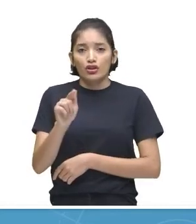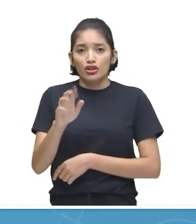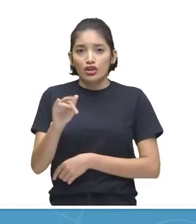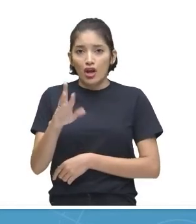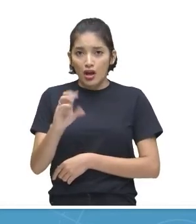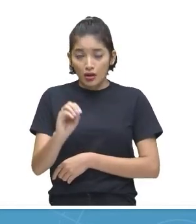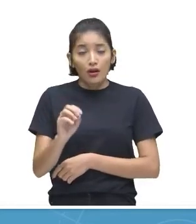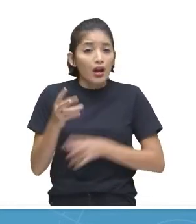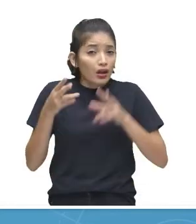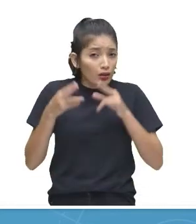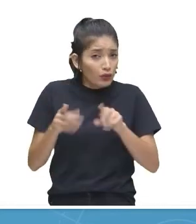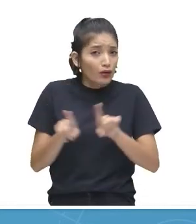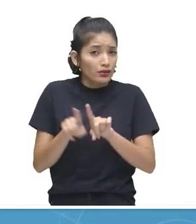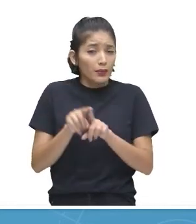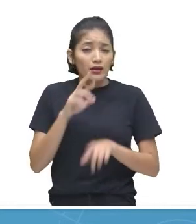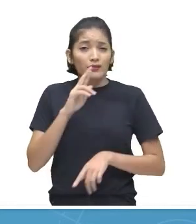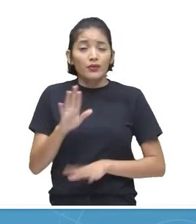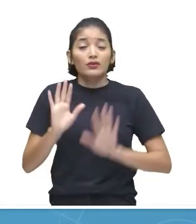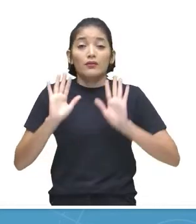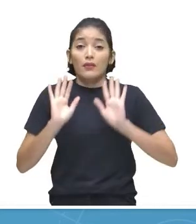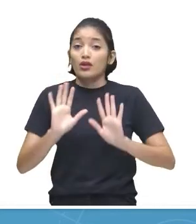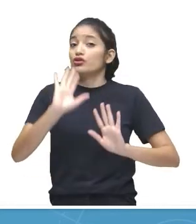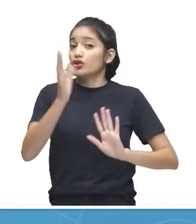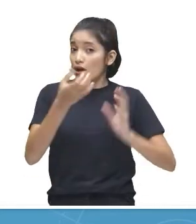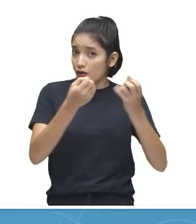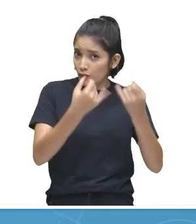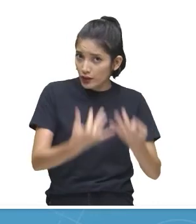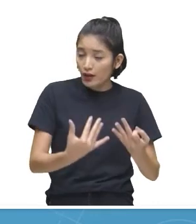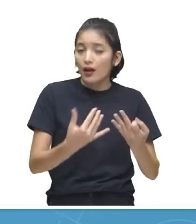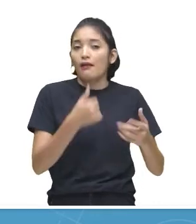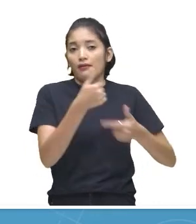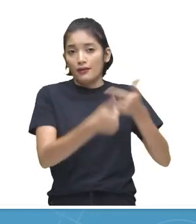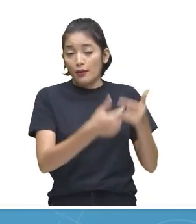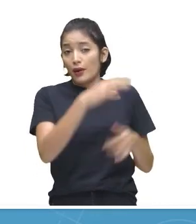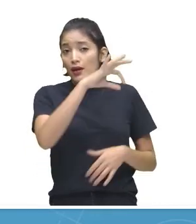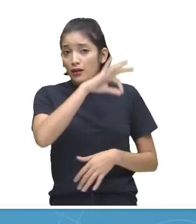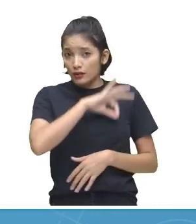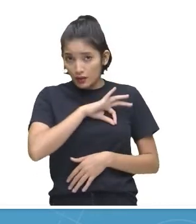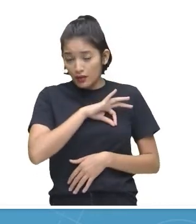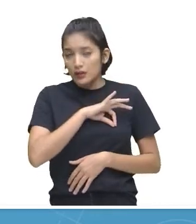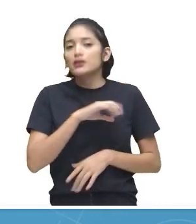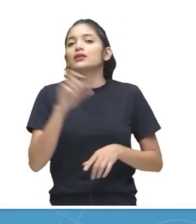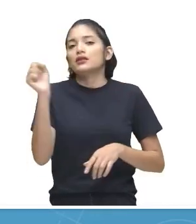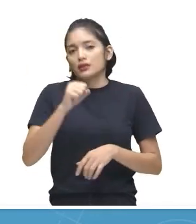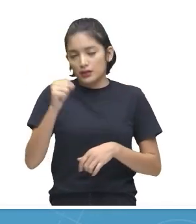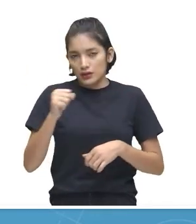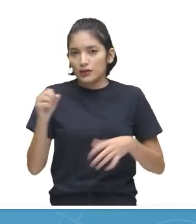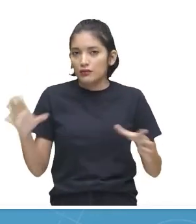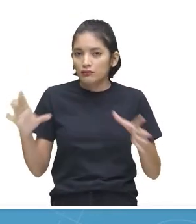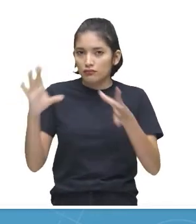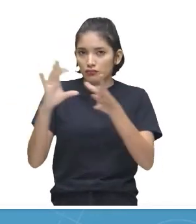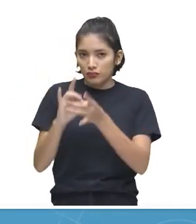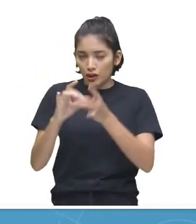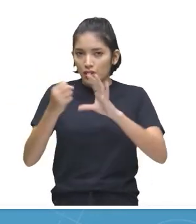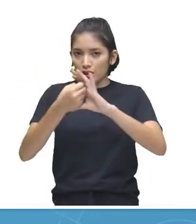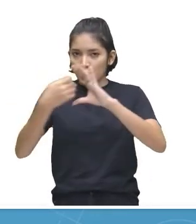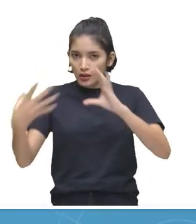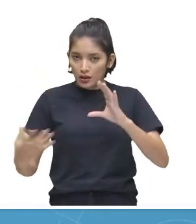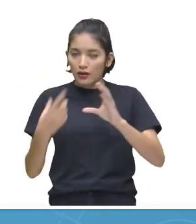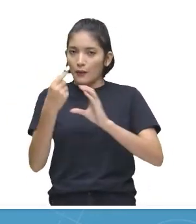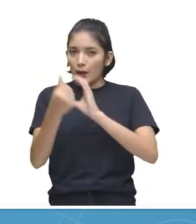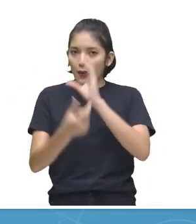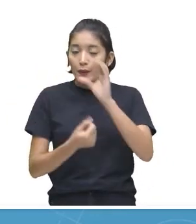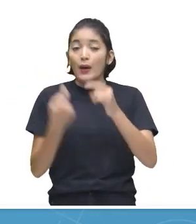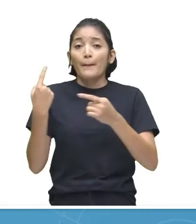trabalho assalariado e globalização. Então, né, como eu já falei, o trabalho assalariado vai estar, né, ligado à característica do capitalismo industrial, porque